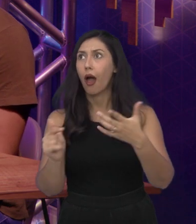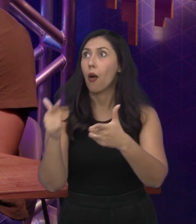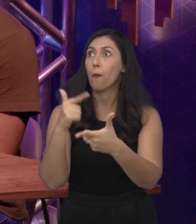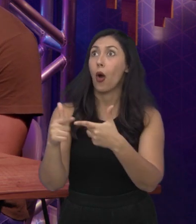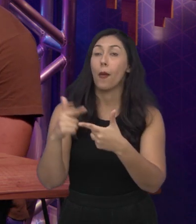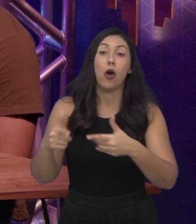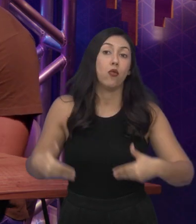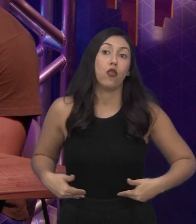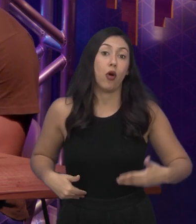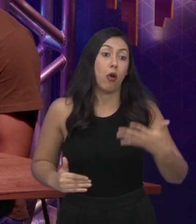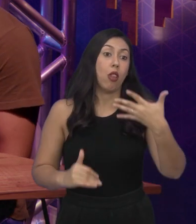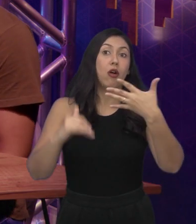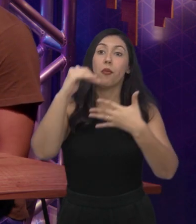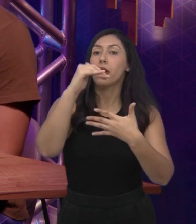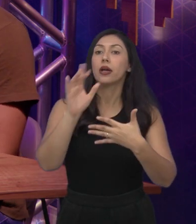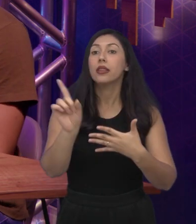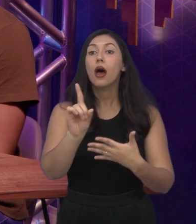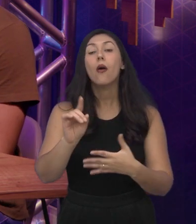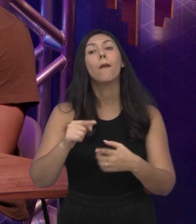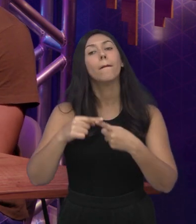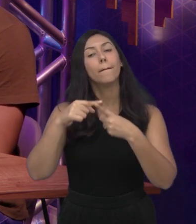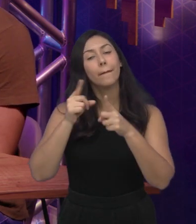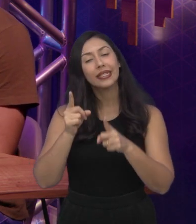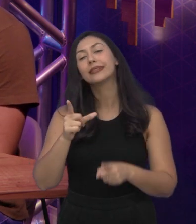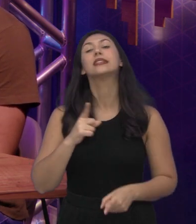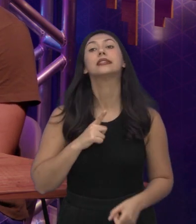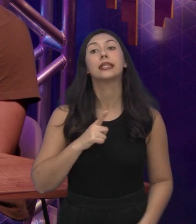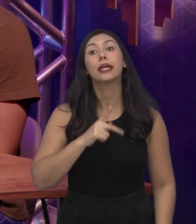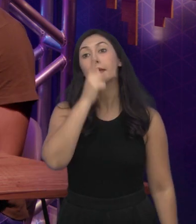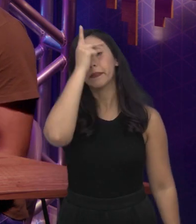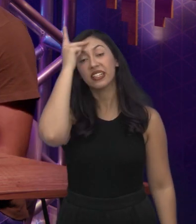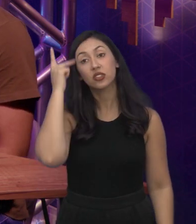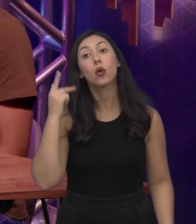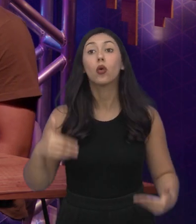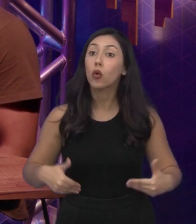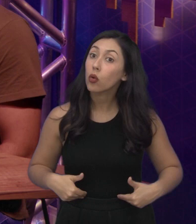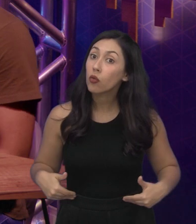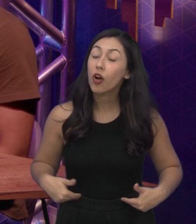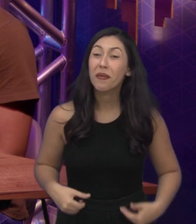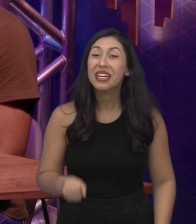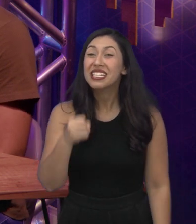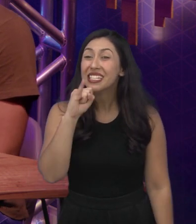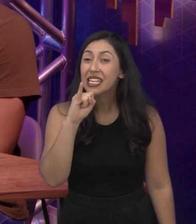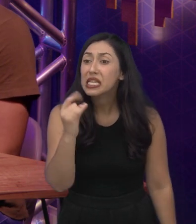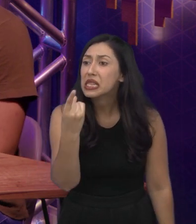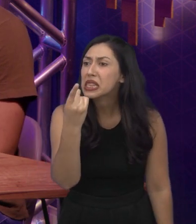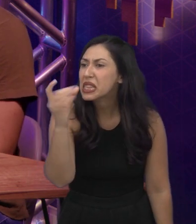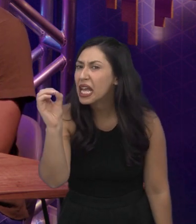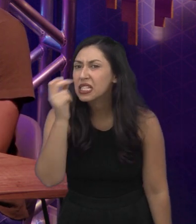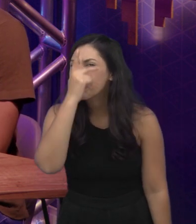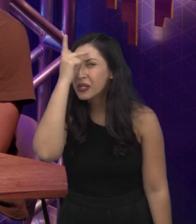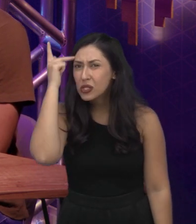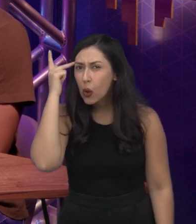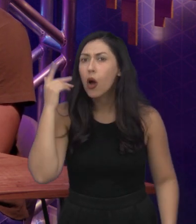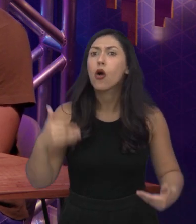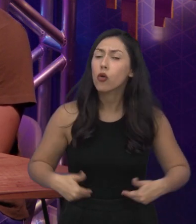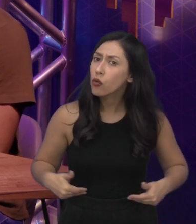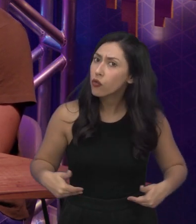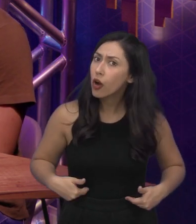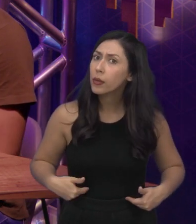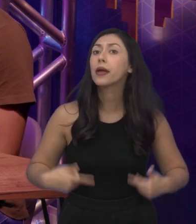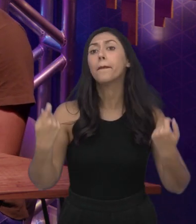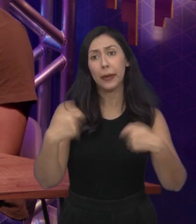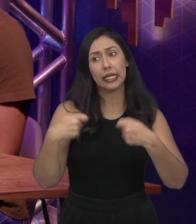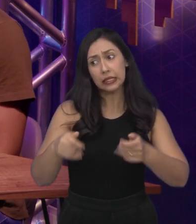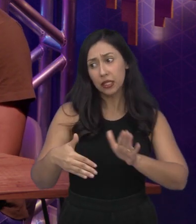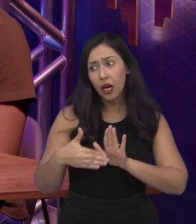maior problema de fome no mundo, a gente tem muita gente aqui ainda com o problema da fome. Enquanto tiver 10 pessoas que não têm o que comer